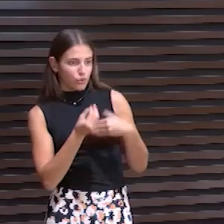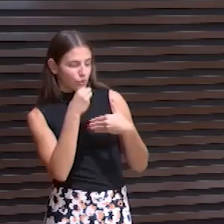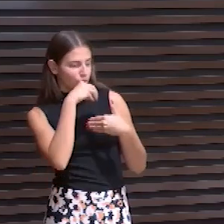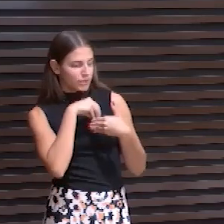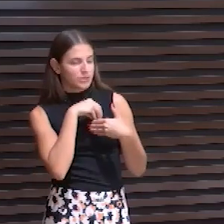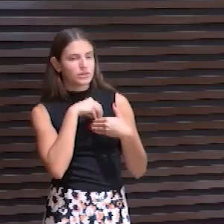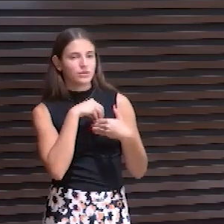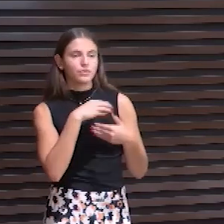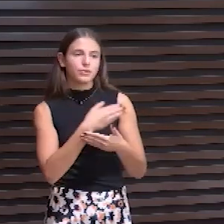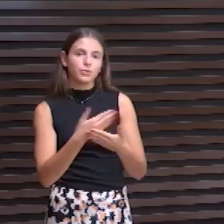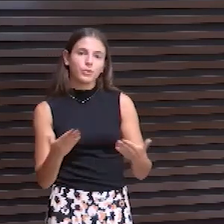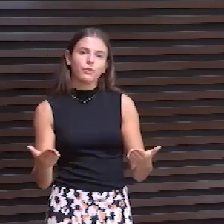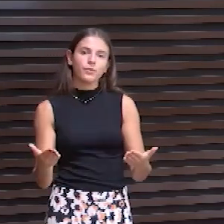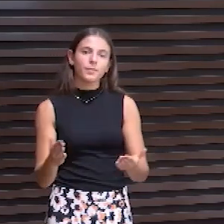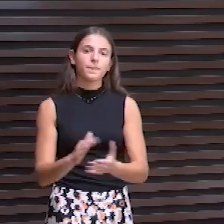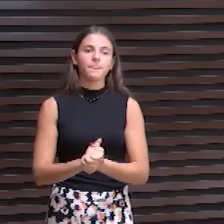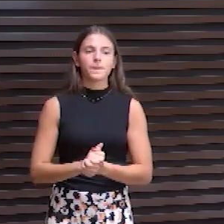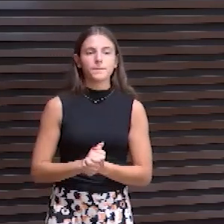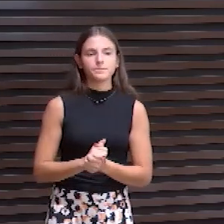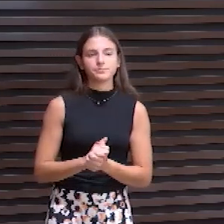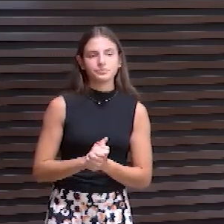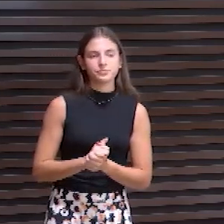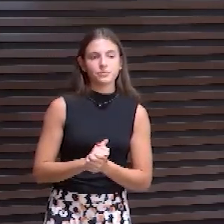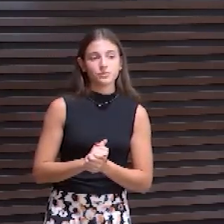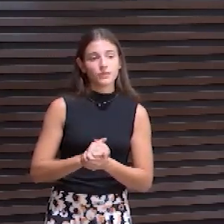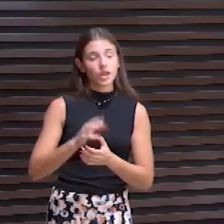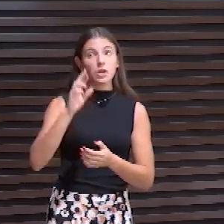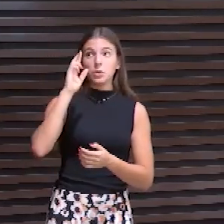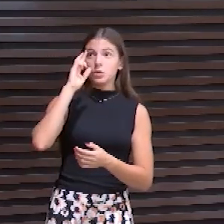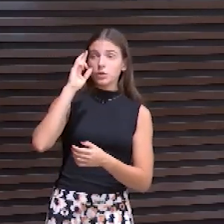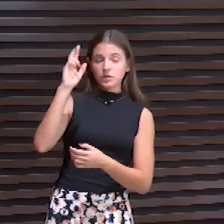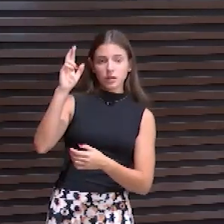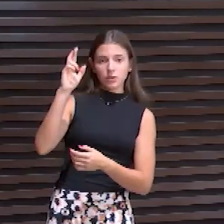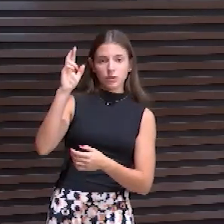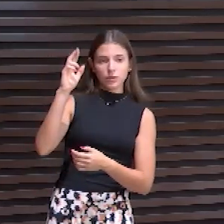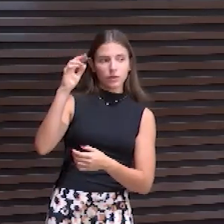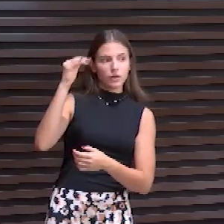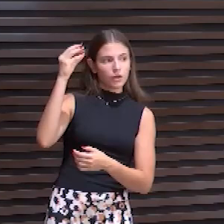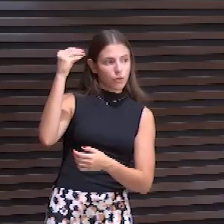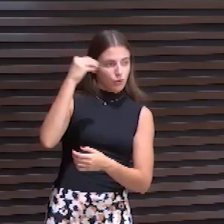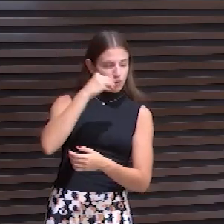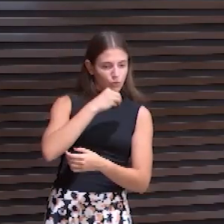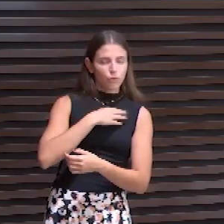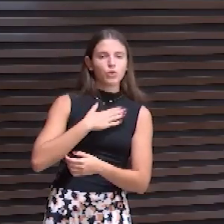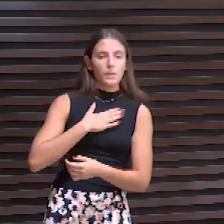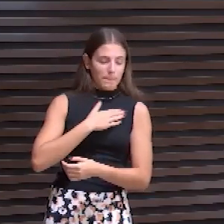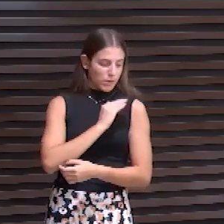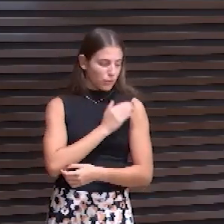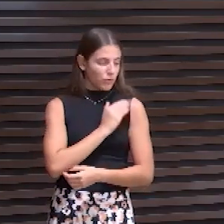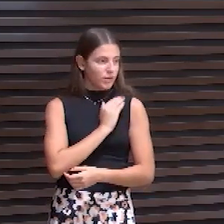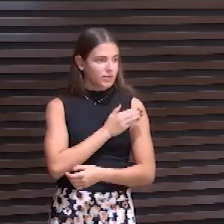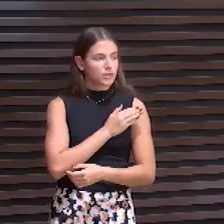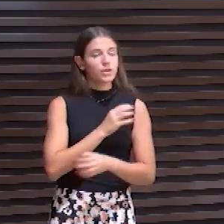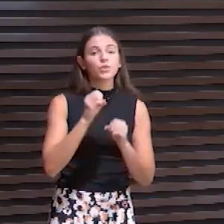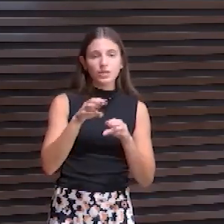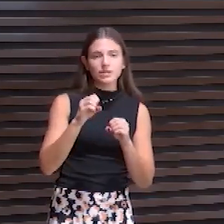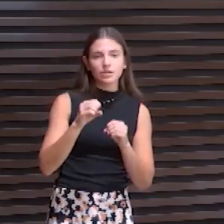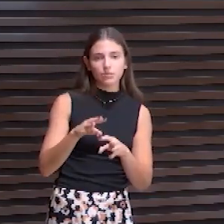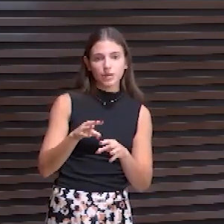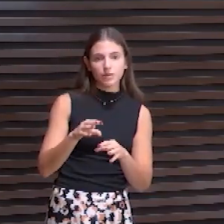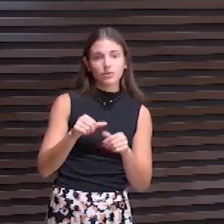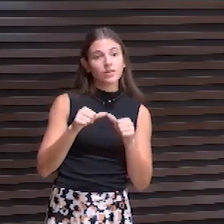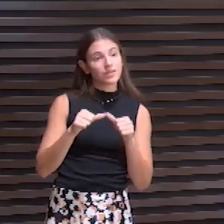O Senhor colocou esse encargo no meu coração porque os ensinamentos de Jesus nessa terra são muito preciosos e muito profundos. Como ele